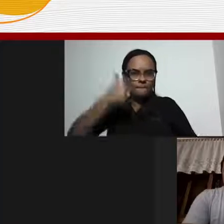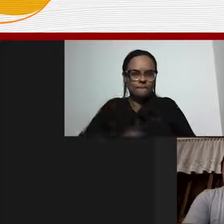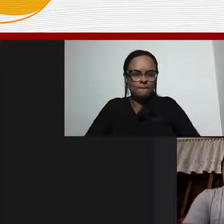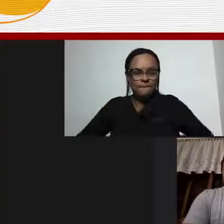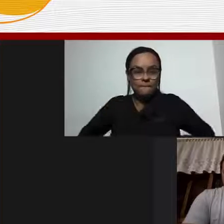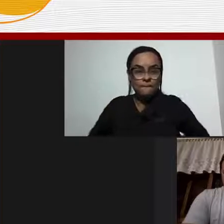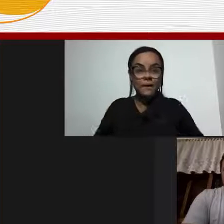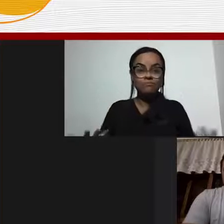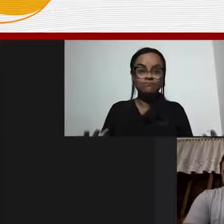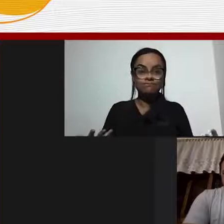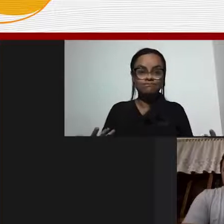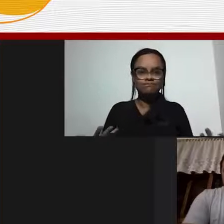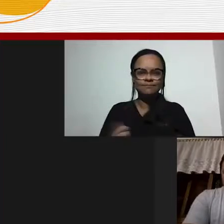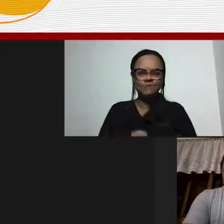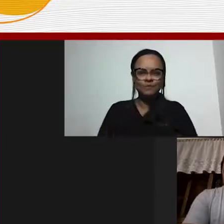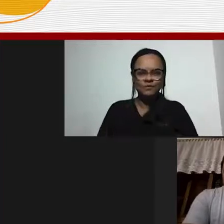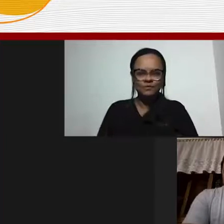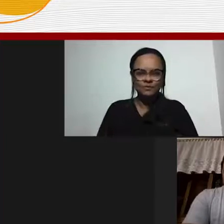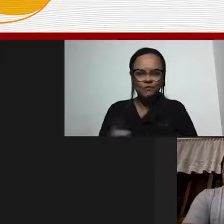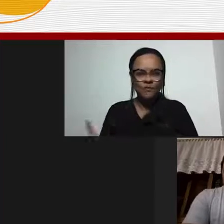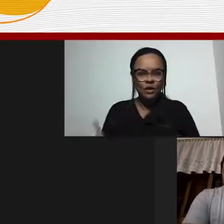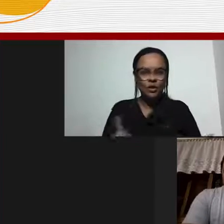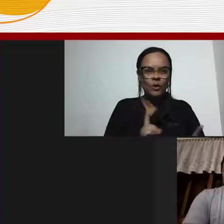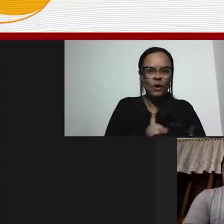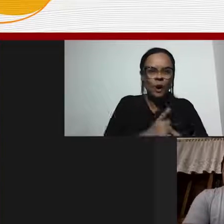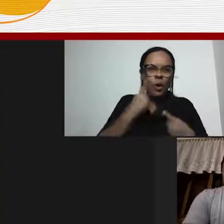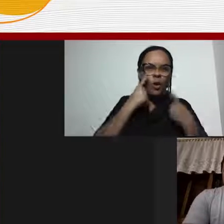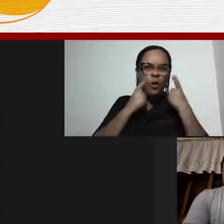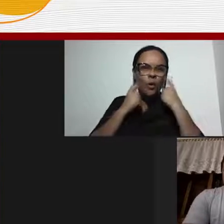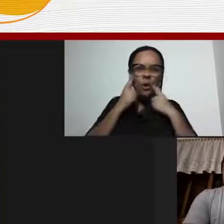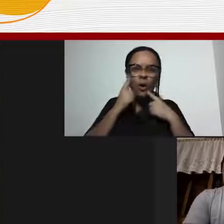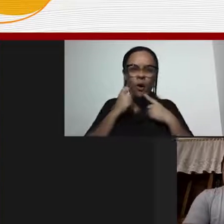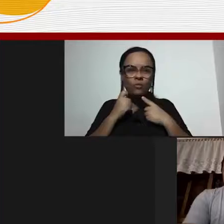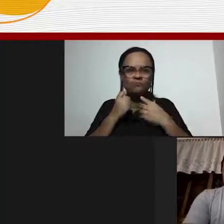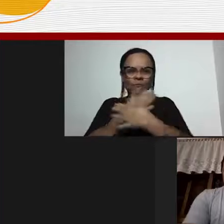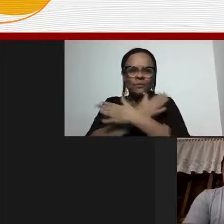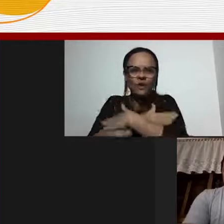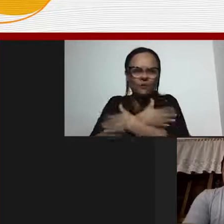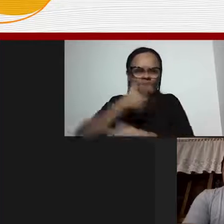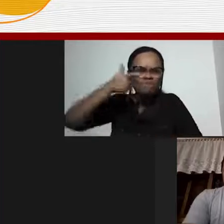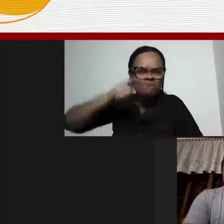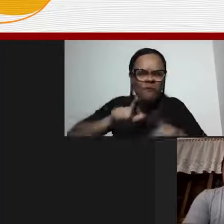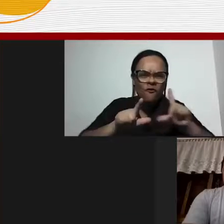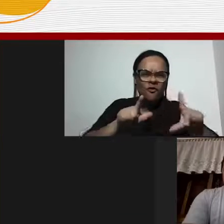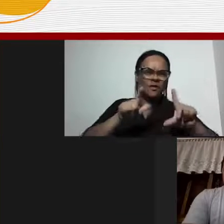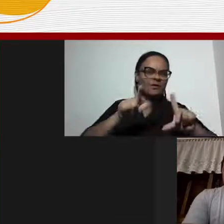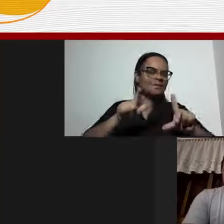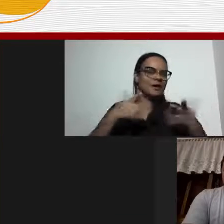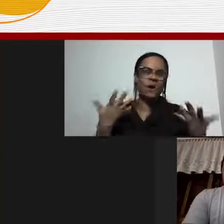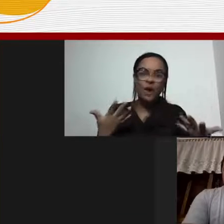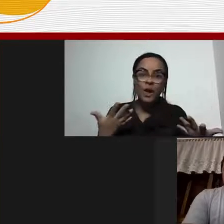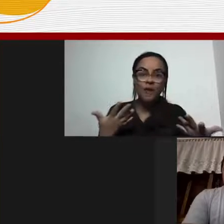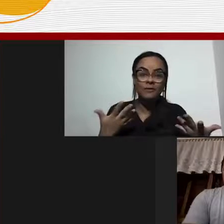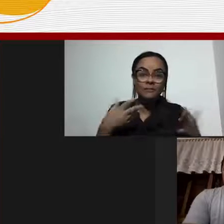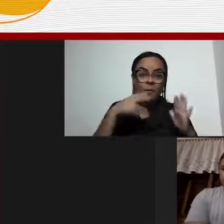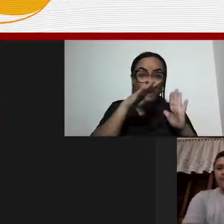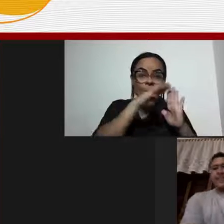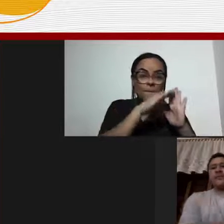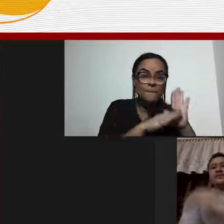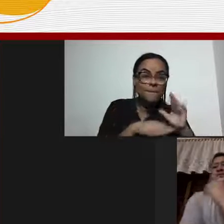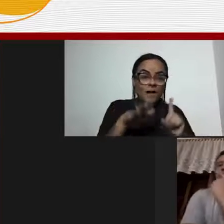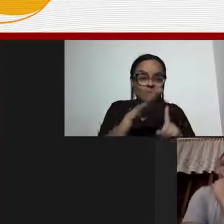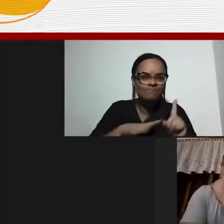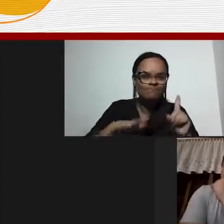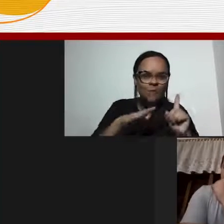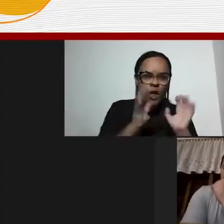Por quê? Ele veio me abraçar e chorando. Cara, você conseguiu. Porque eu tinha um projeto social dentro